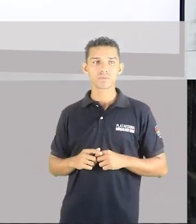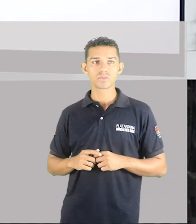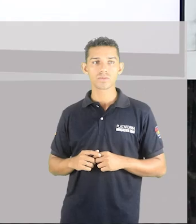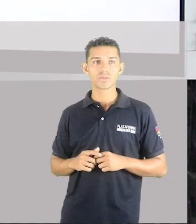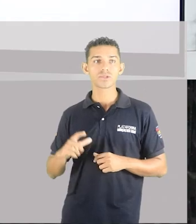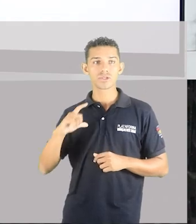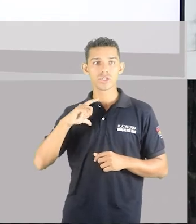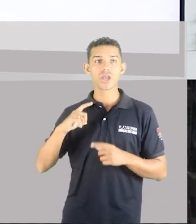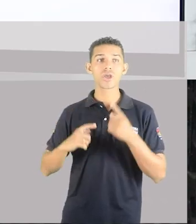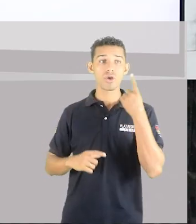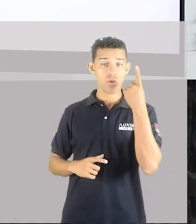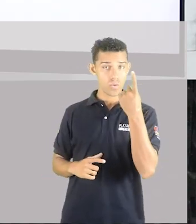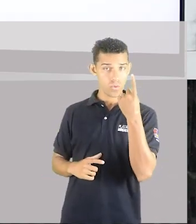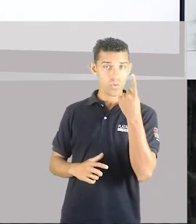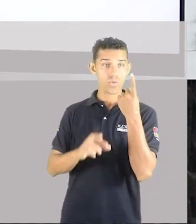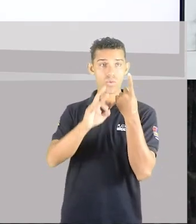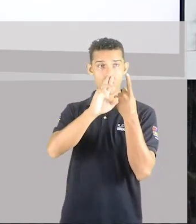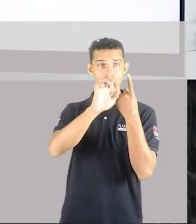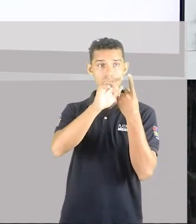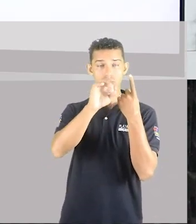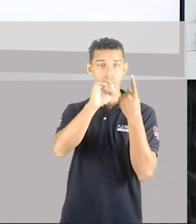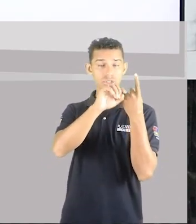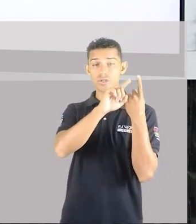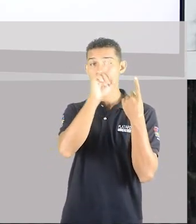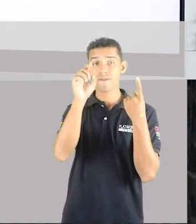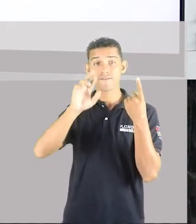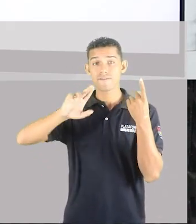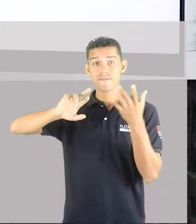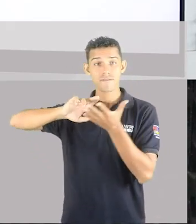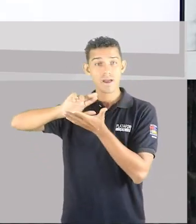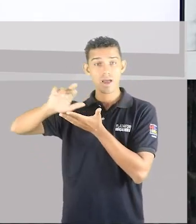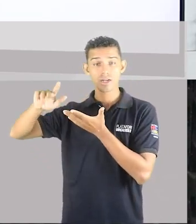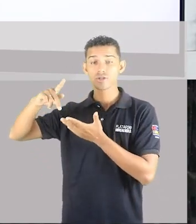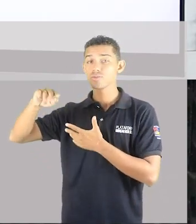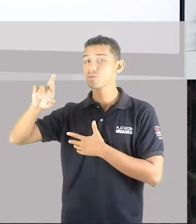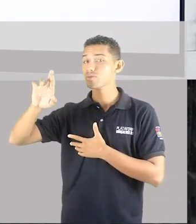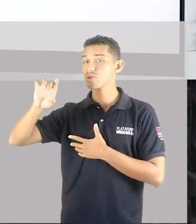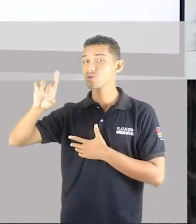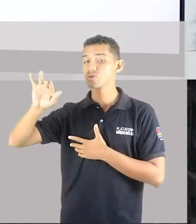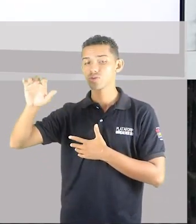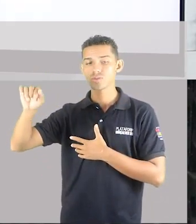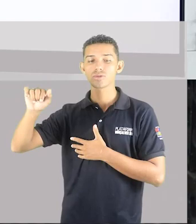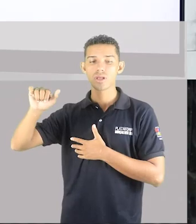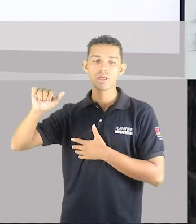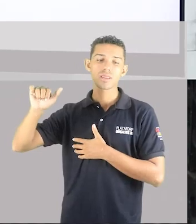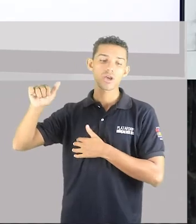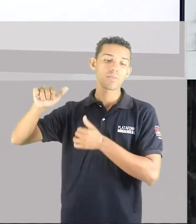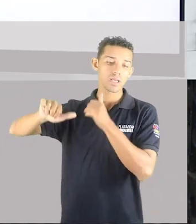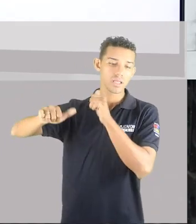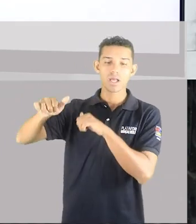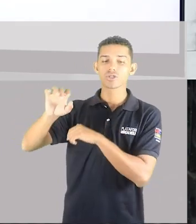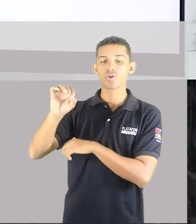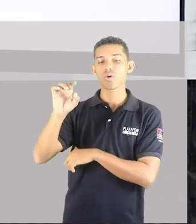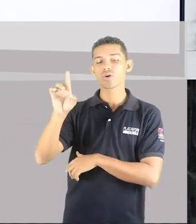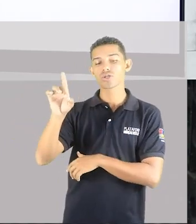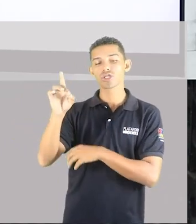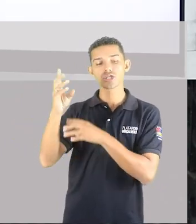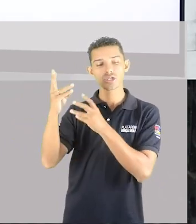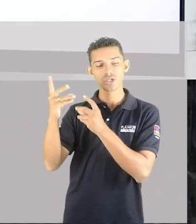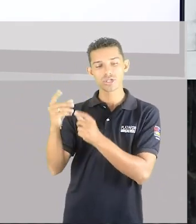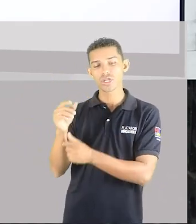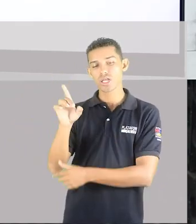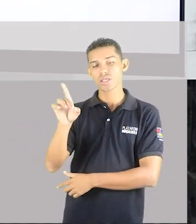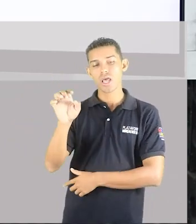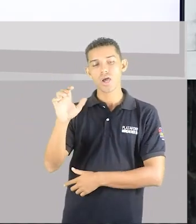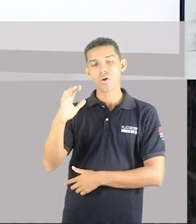tenho um reagente me dando vários produtos. Então, eu já tenho uma análise ou decomposição. Então, o primeirinho é